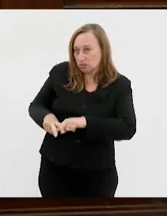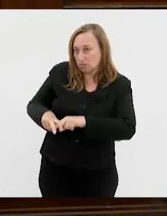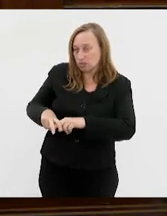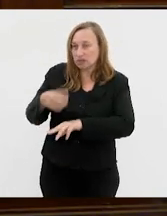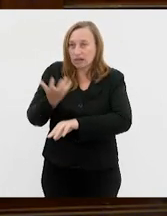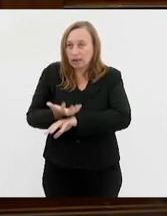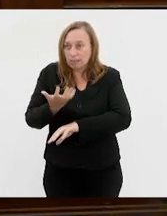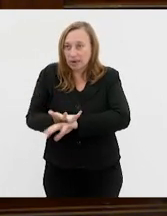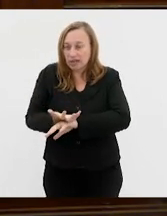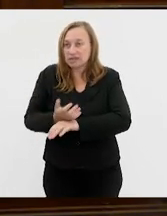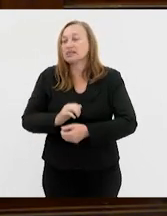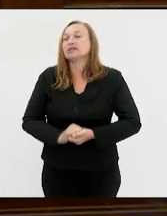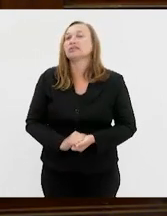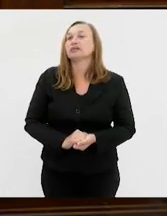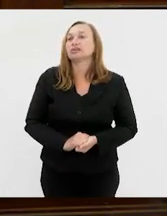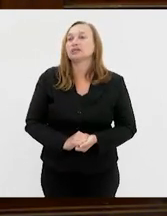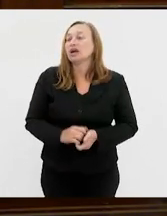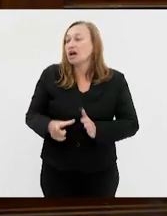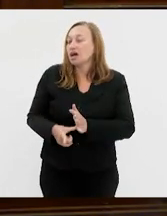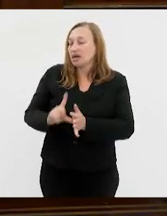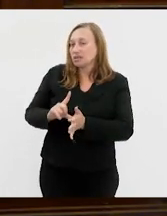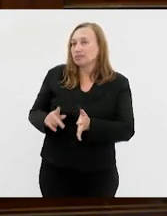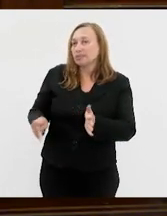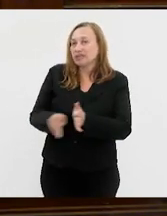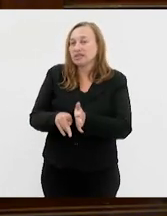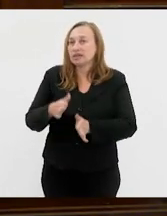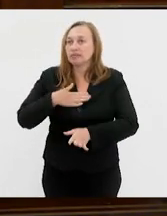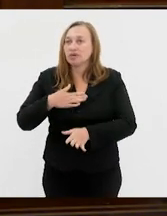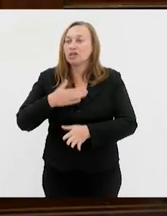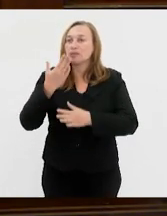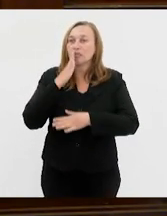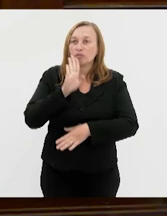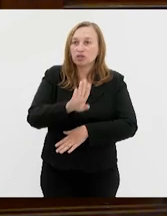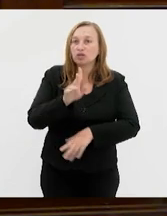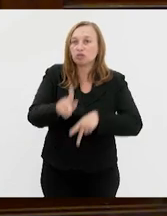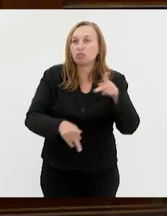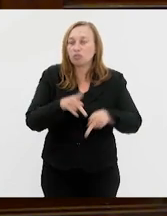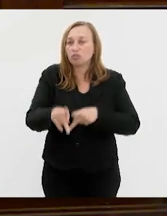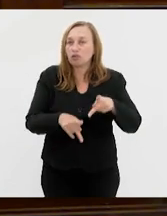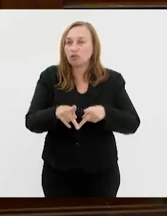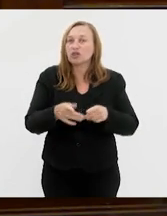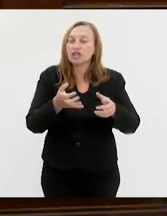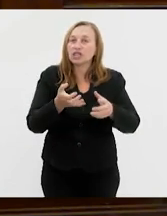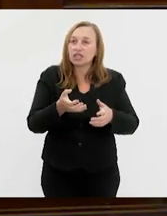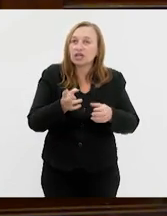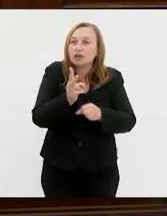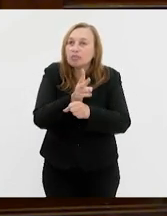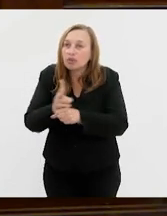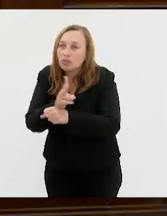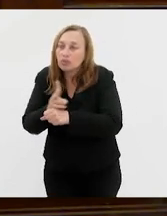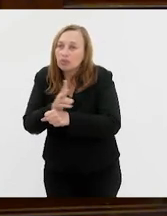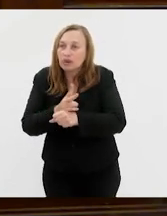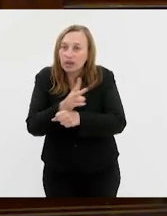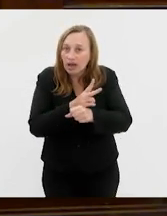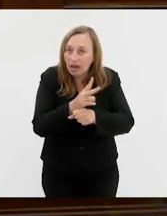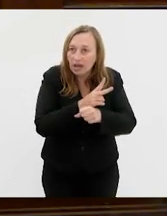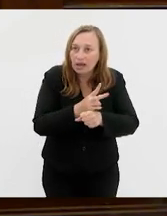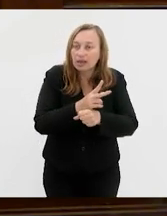minha propriedade. E aí ele prometeu à população que ia buscar até as últimas consequências a nossa